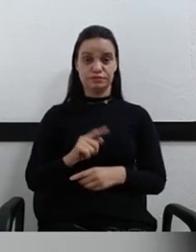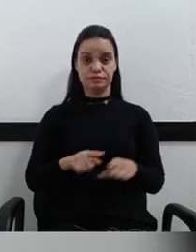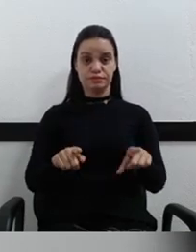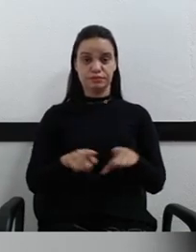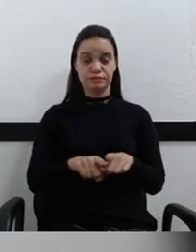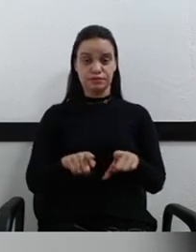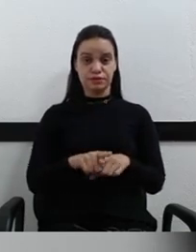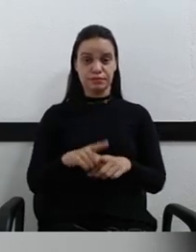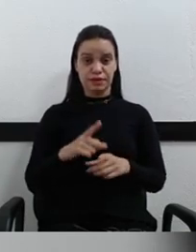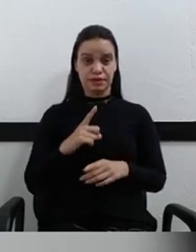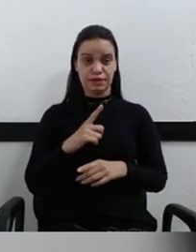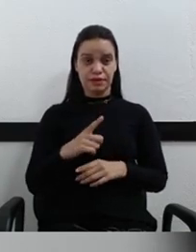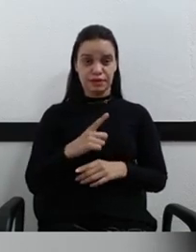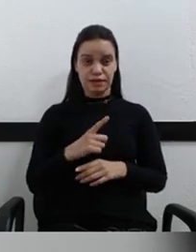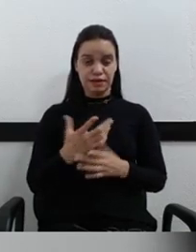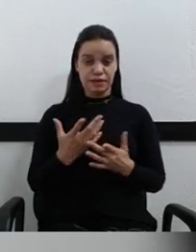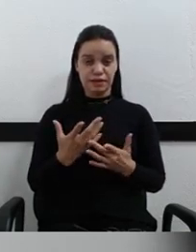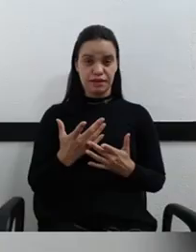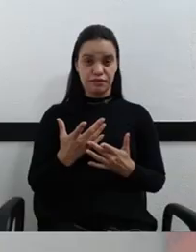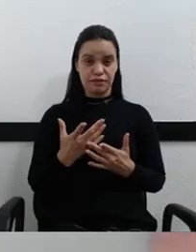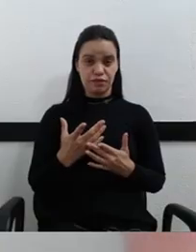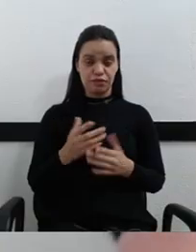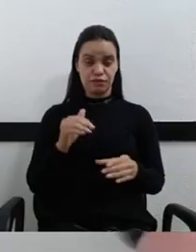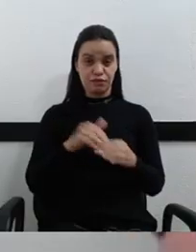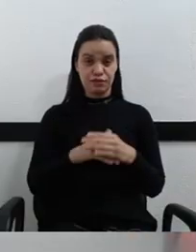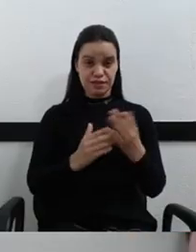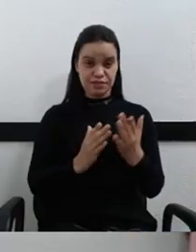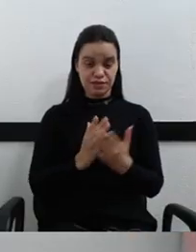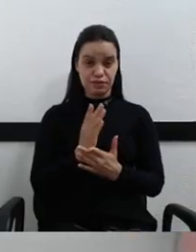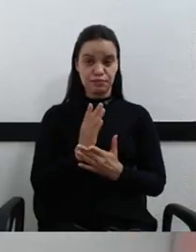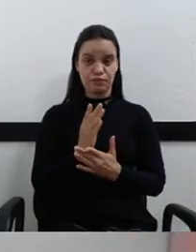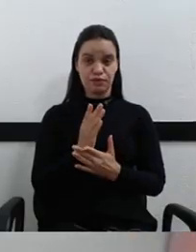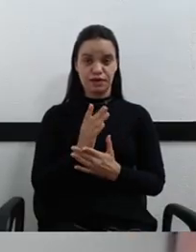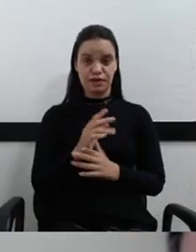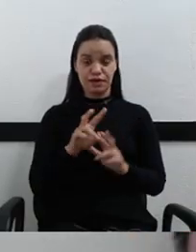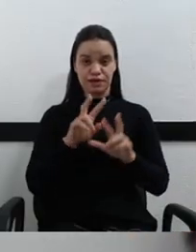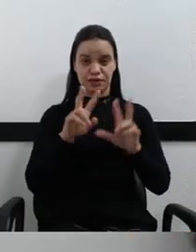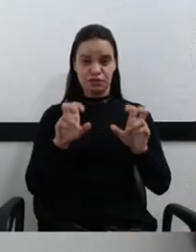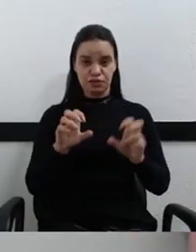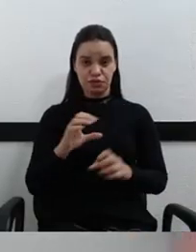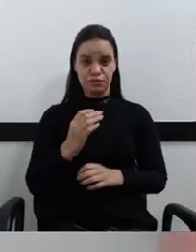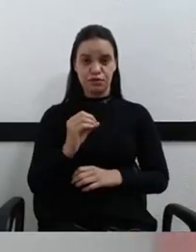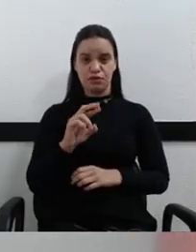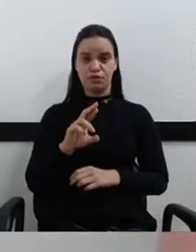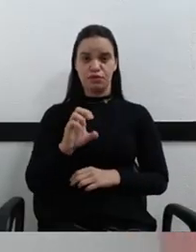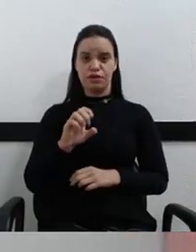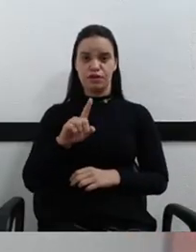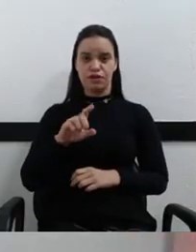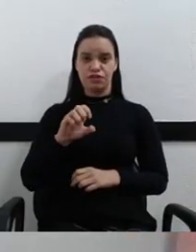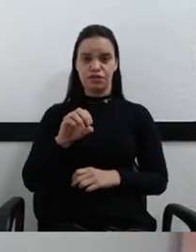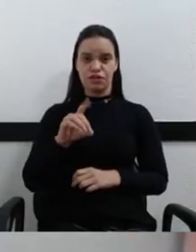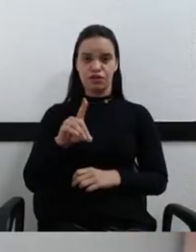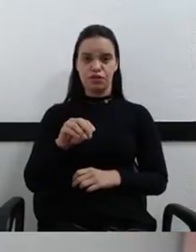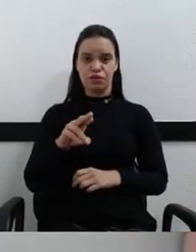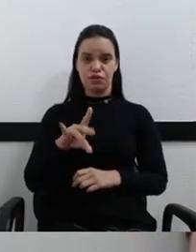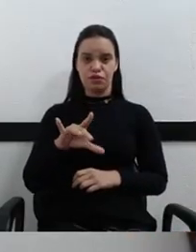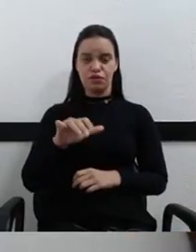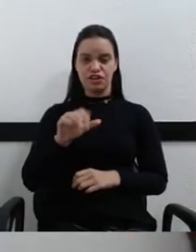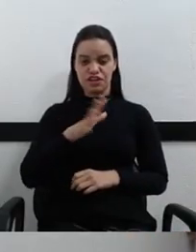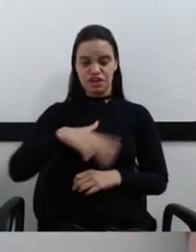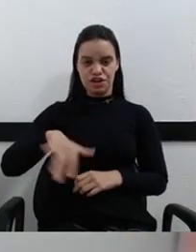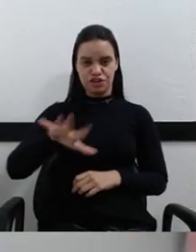houve uma manifestação favorável da Corregedoria Geral, aqui representada pelo Excelentíssimo Corregedor